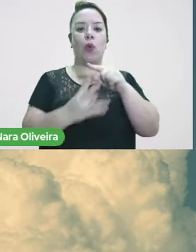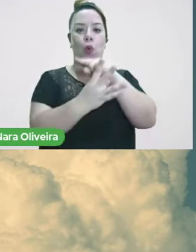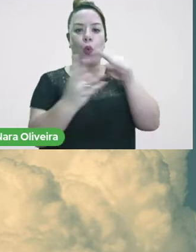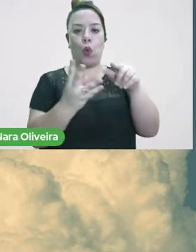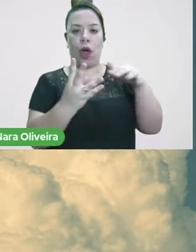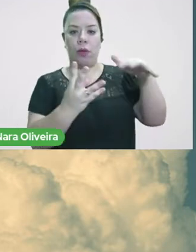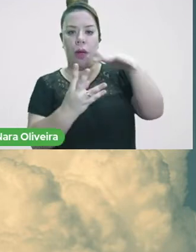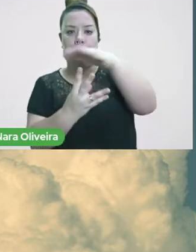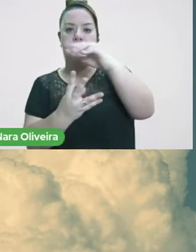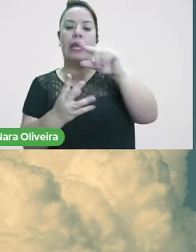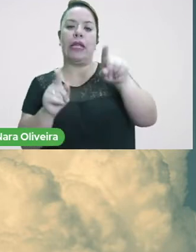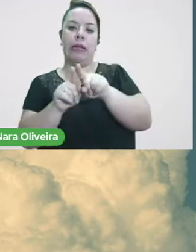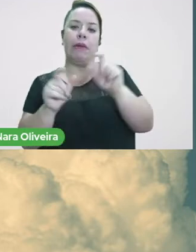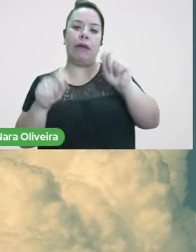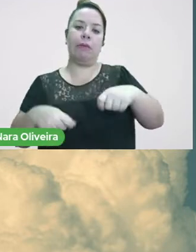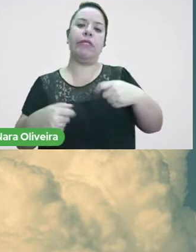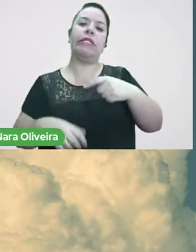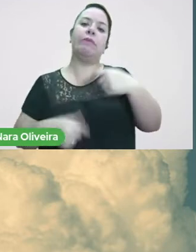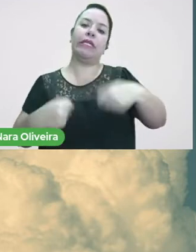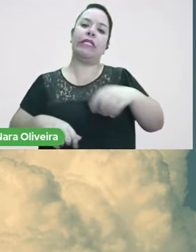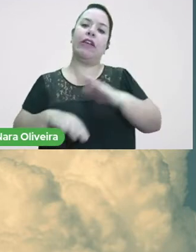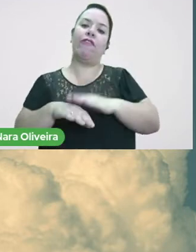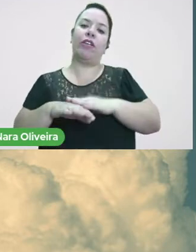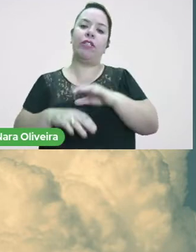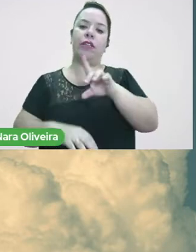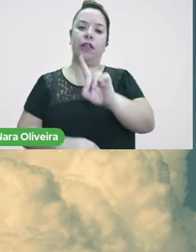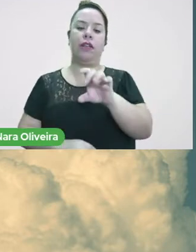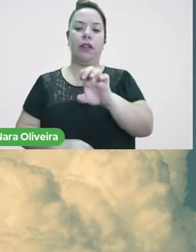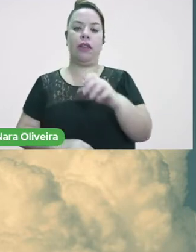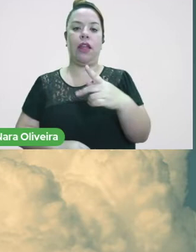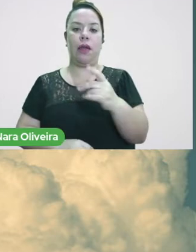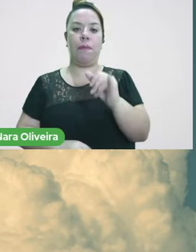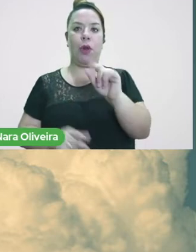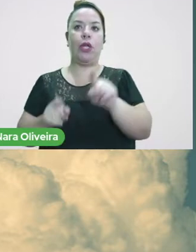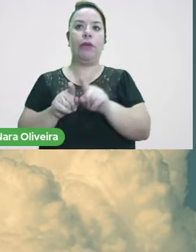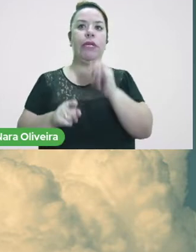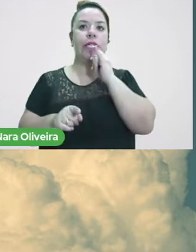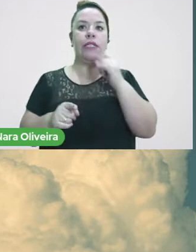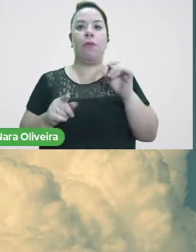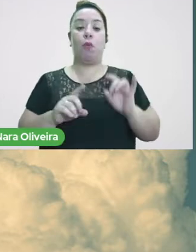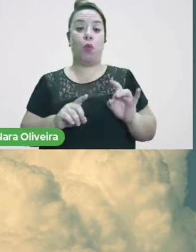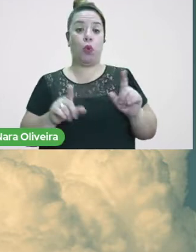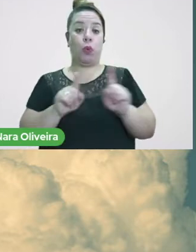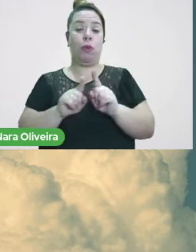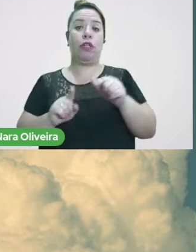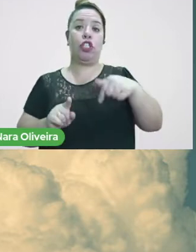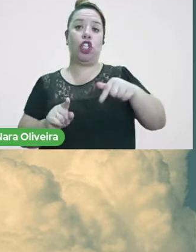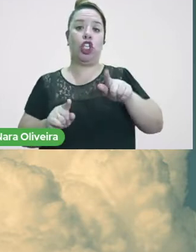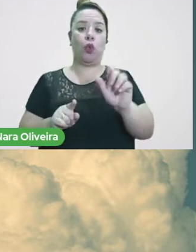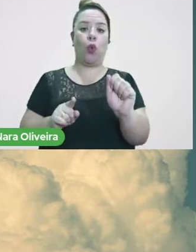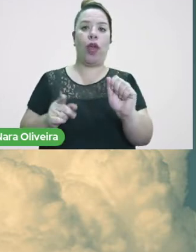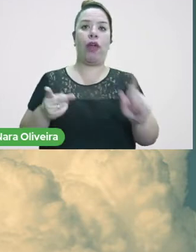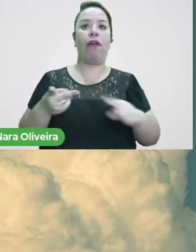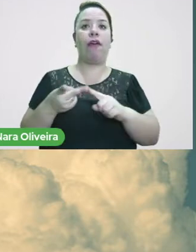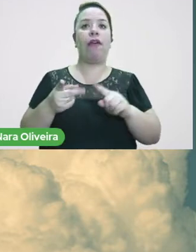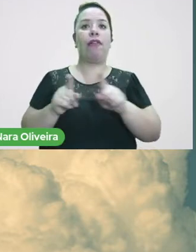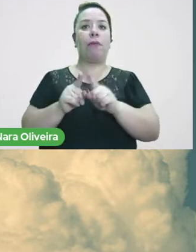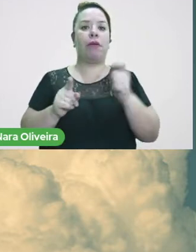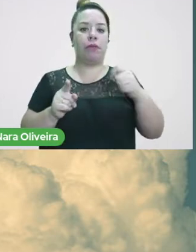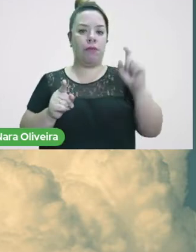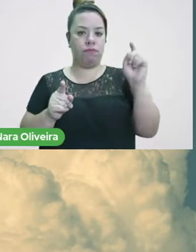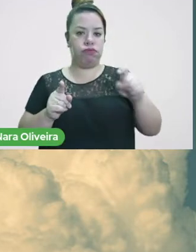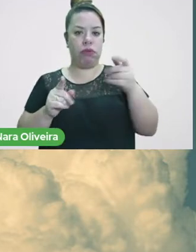deploy, tá? Lembrando que dev é automático, QA, Stage Prod, e você tem que apertar um botãozinho para ir.